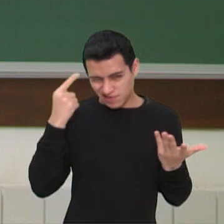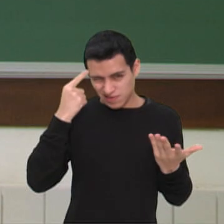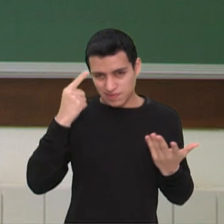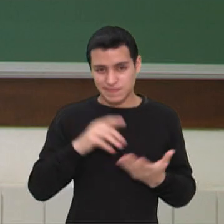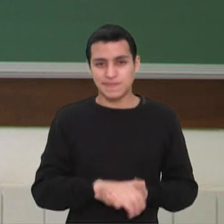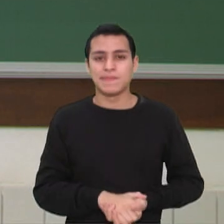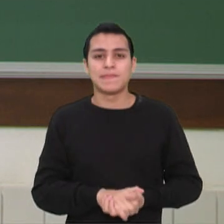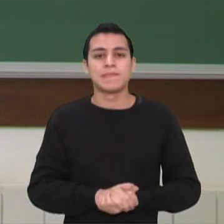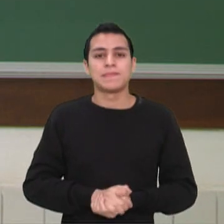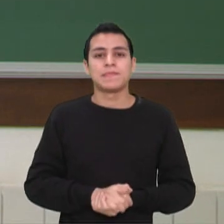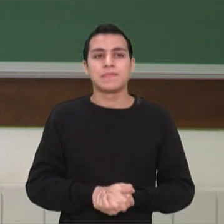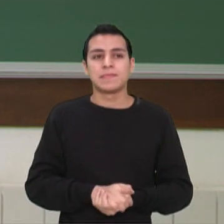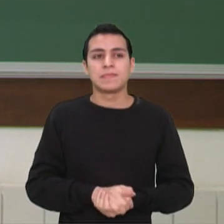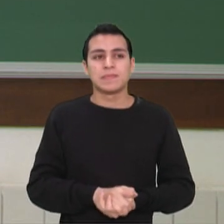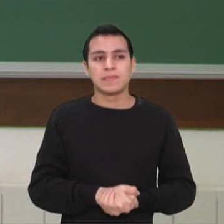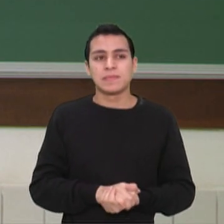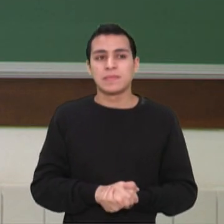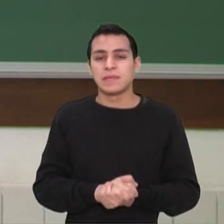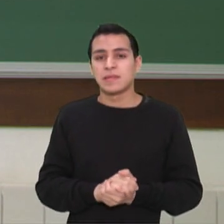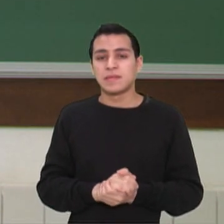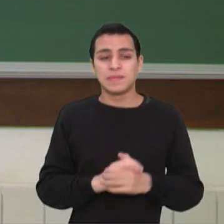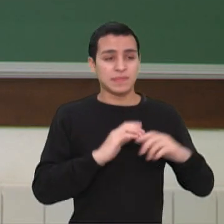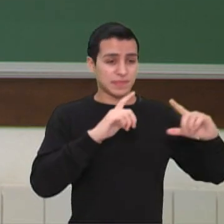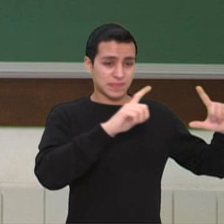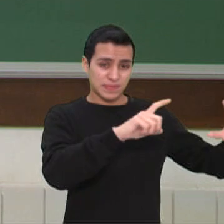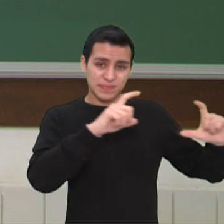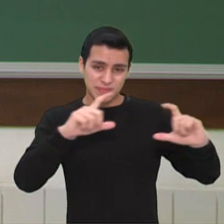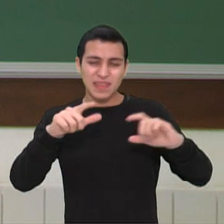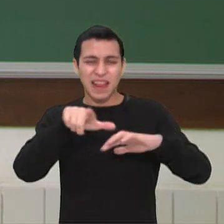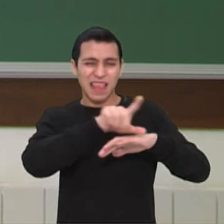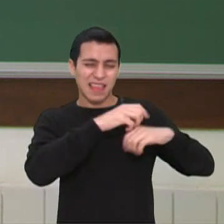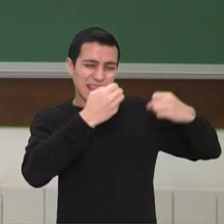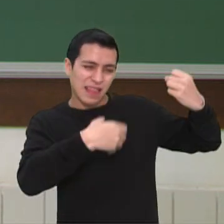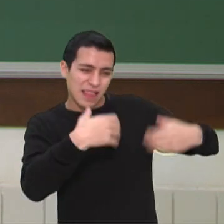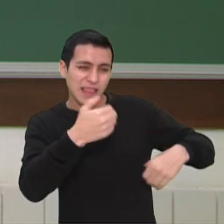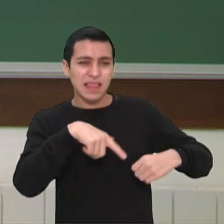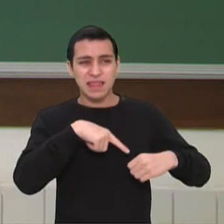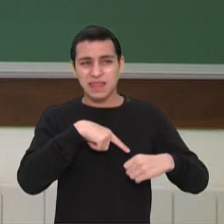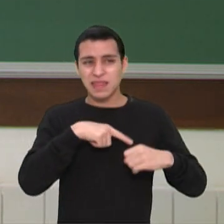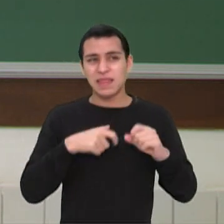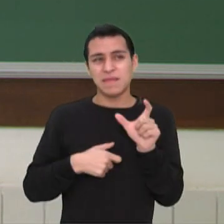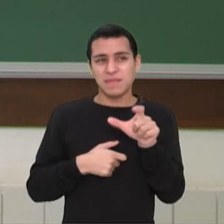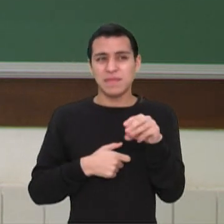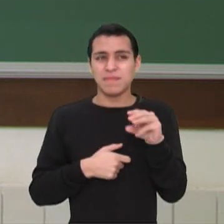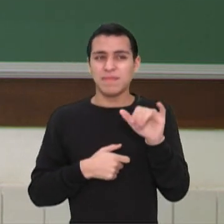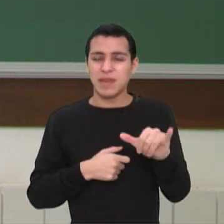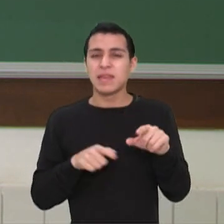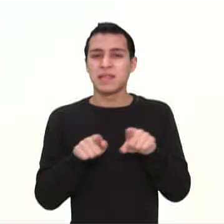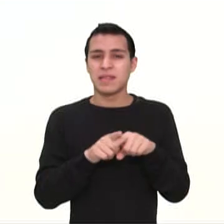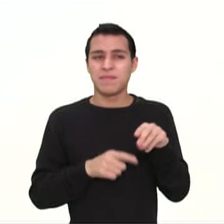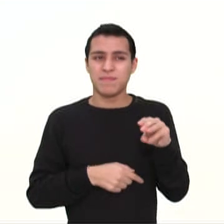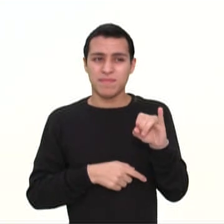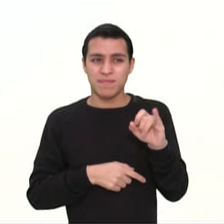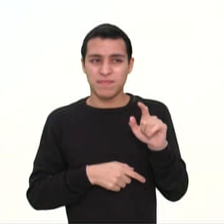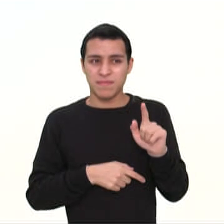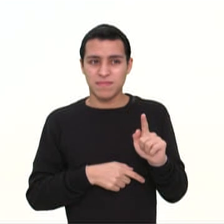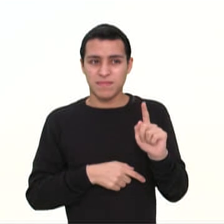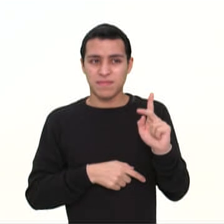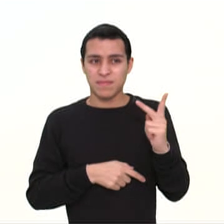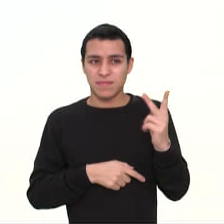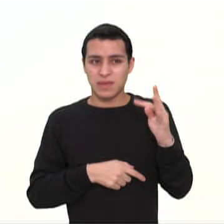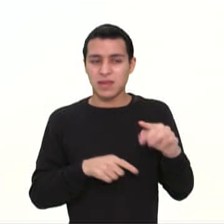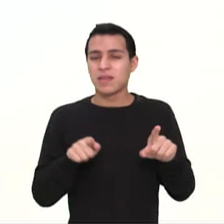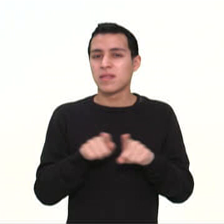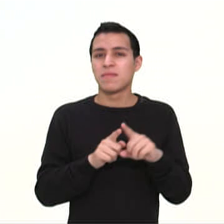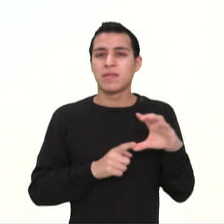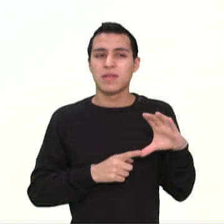ação. Nos quadrinhos anteriores, aparecem as expressões may e might. May, might, could